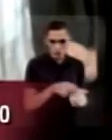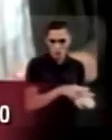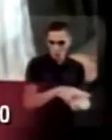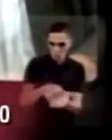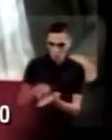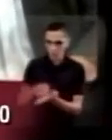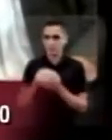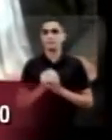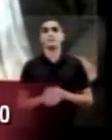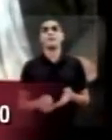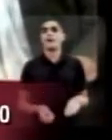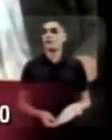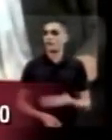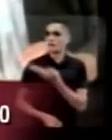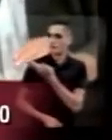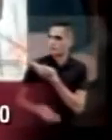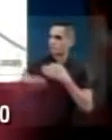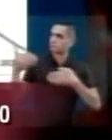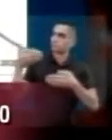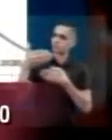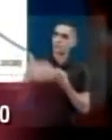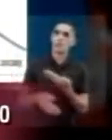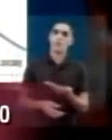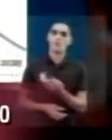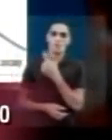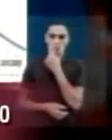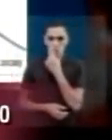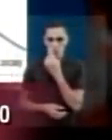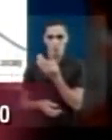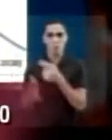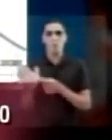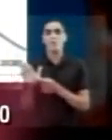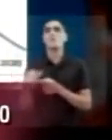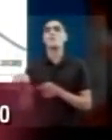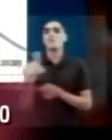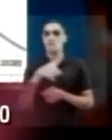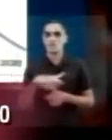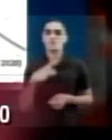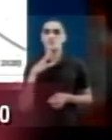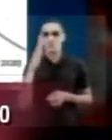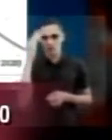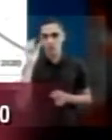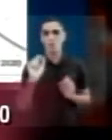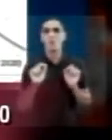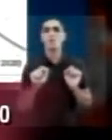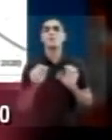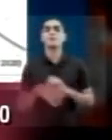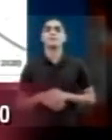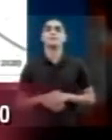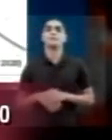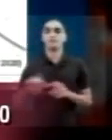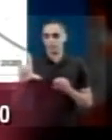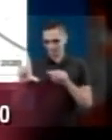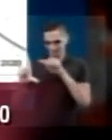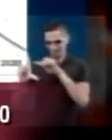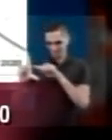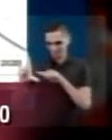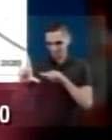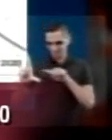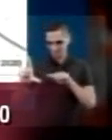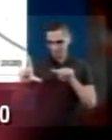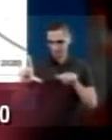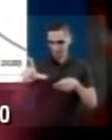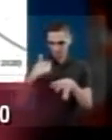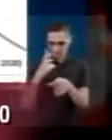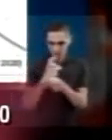Pessoal, o próximo slide agora nós vamos mostrar para vocês aquela aproximação que a